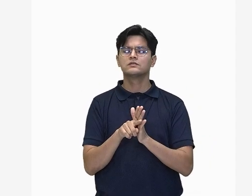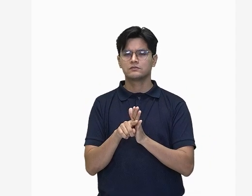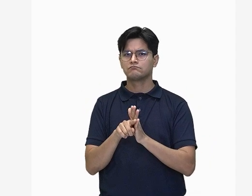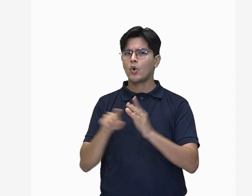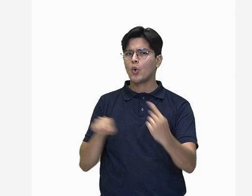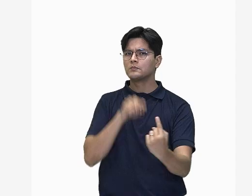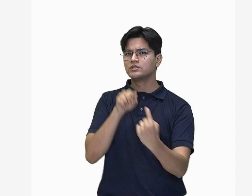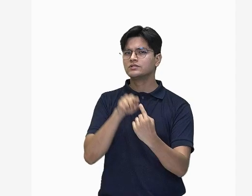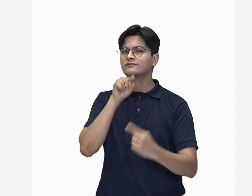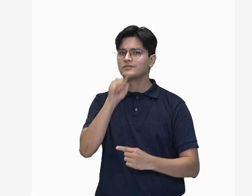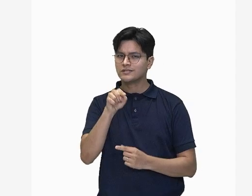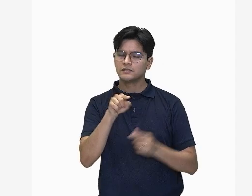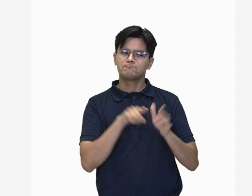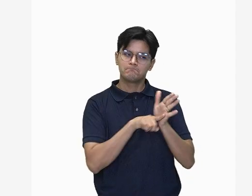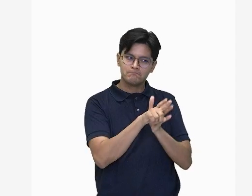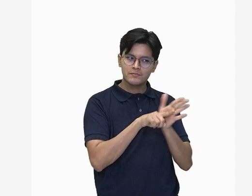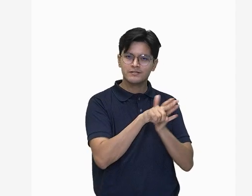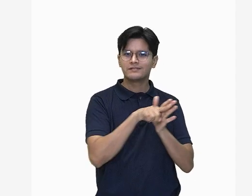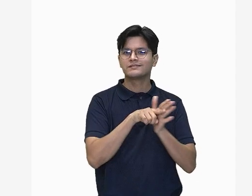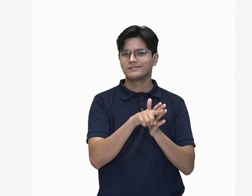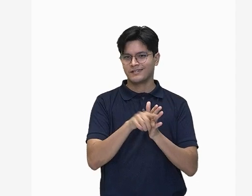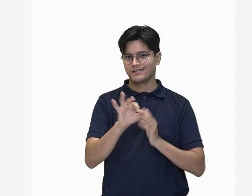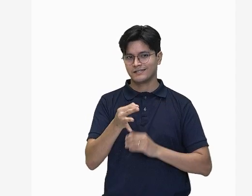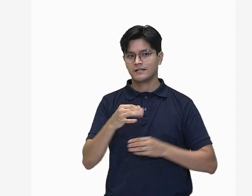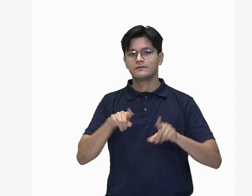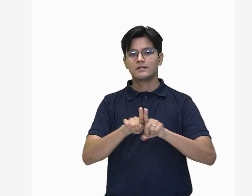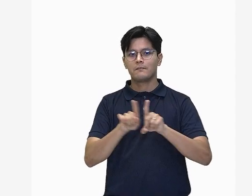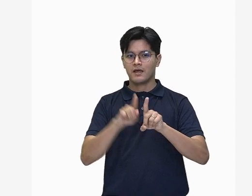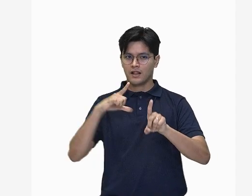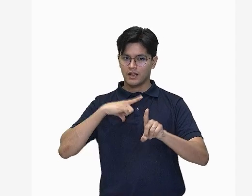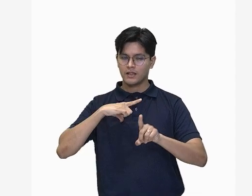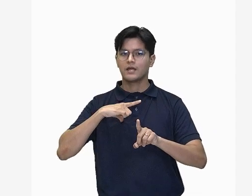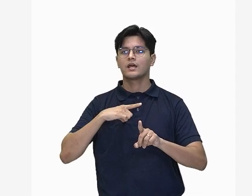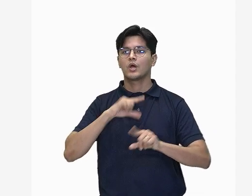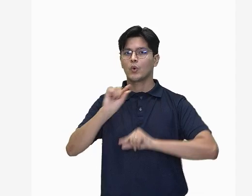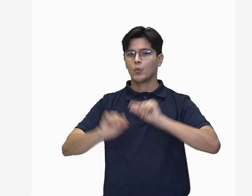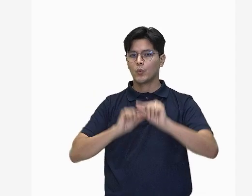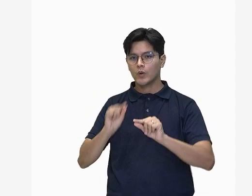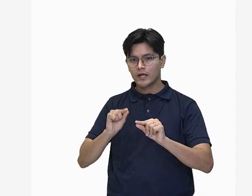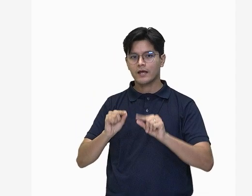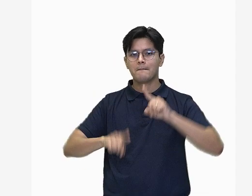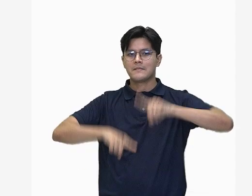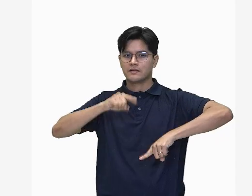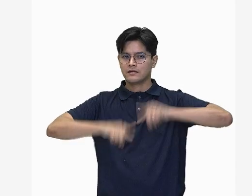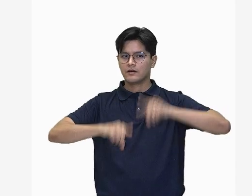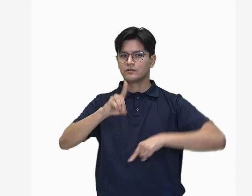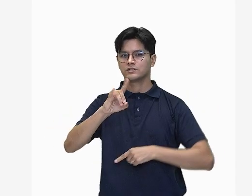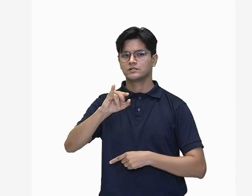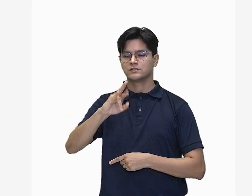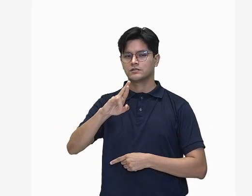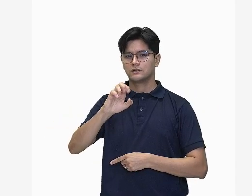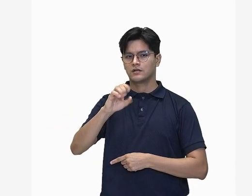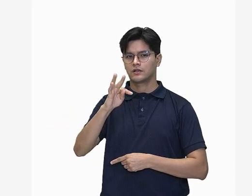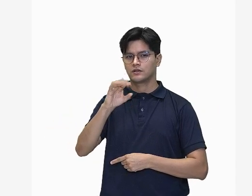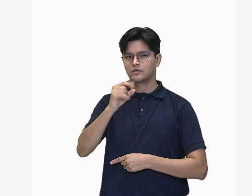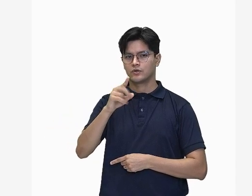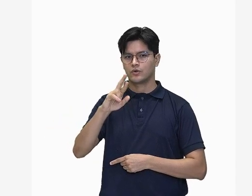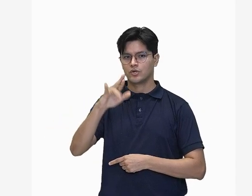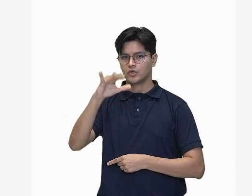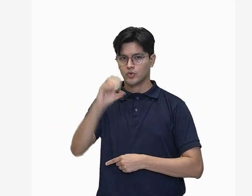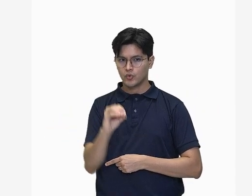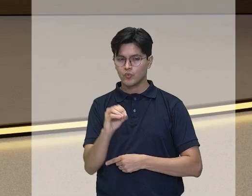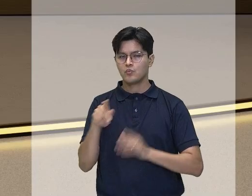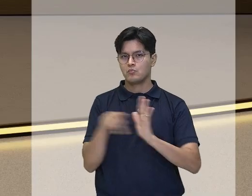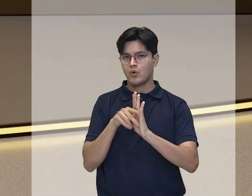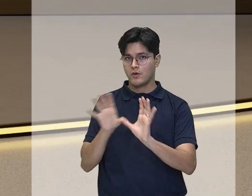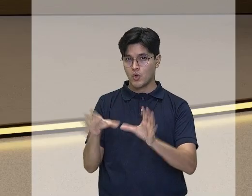tem aí o diretório de grupo de pesquisa, como CNPq, fonte para identificar pesquisadores e instituições atuantes na